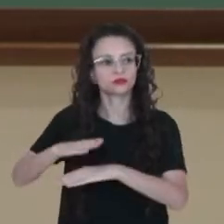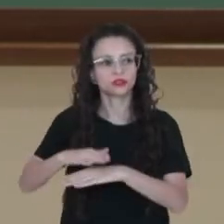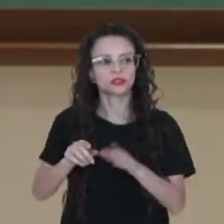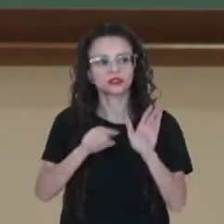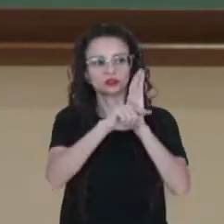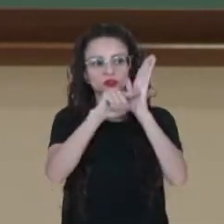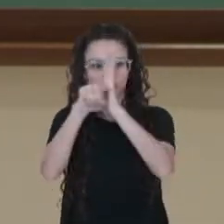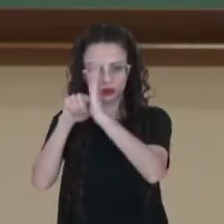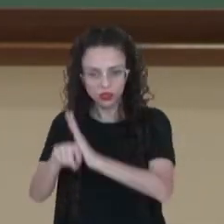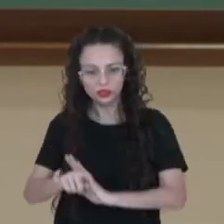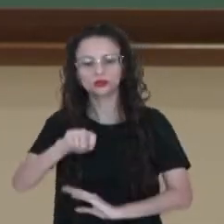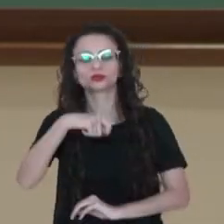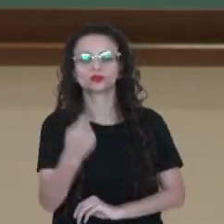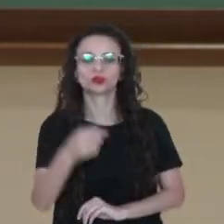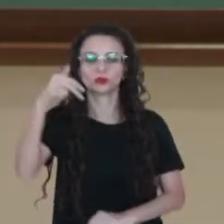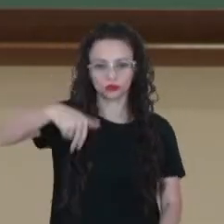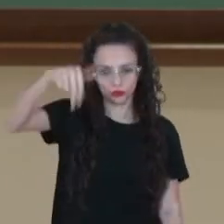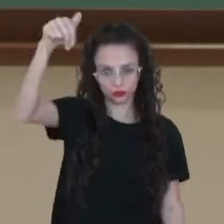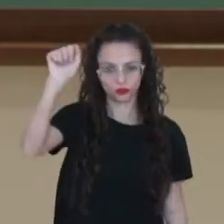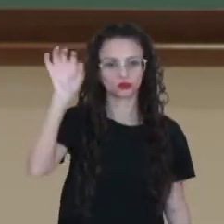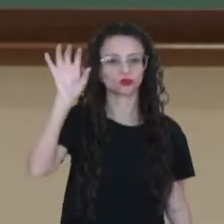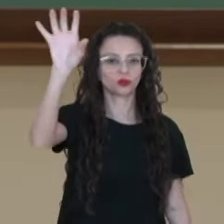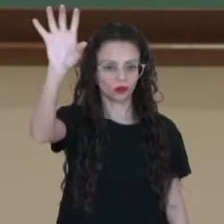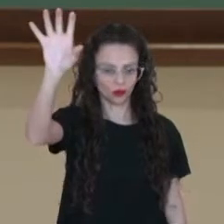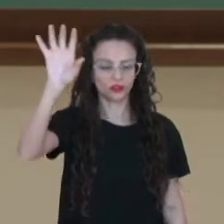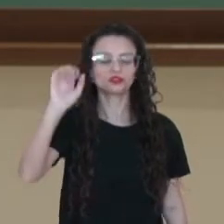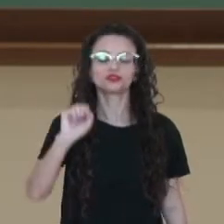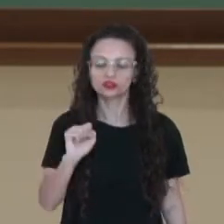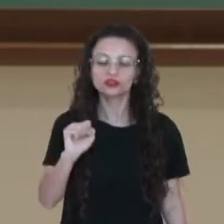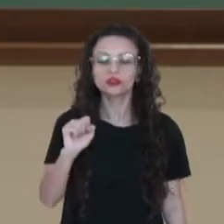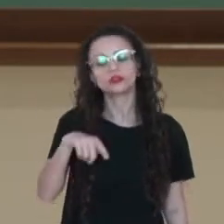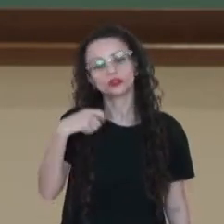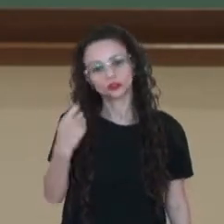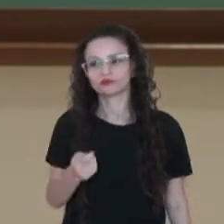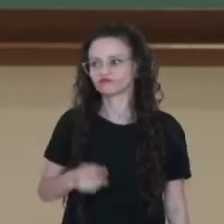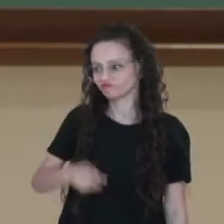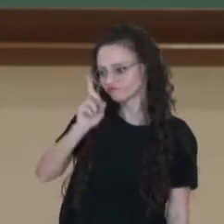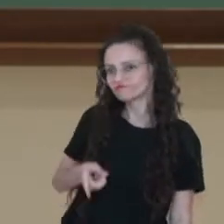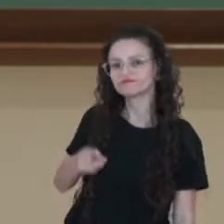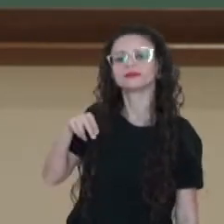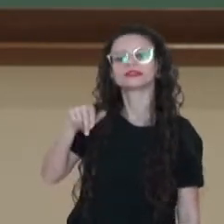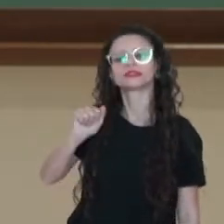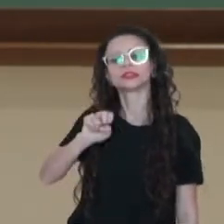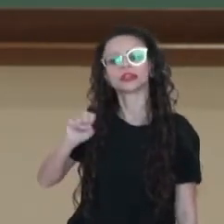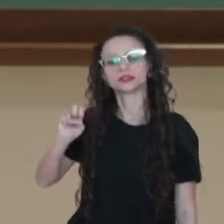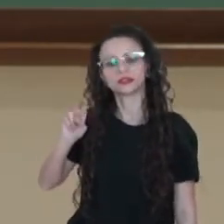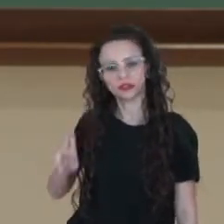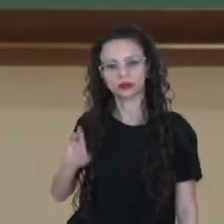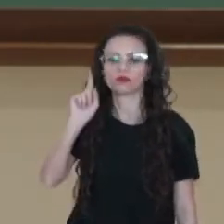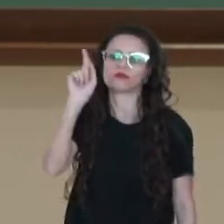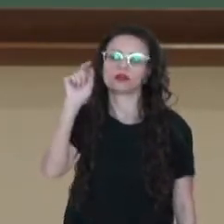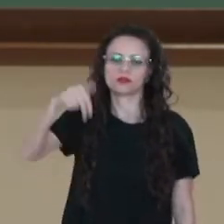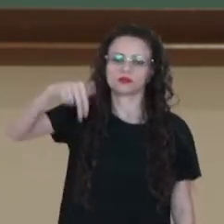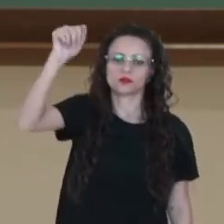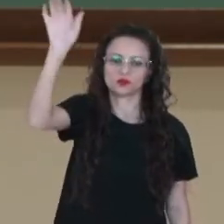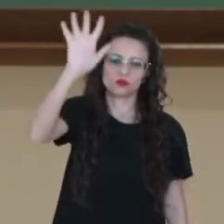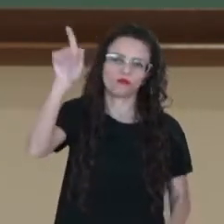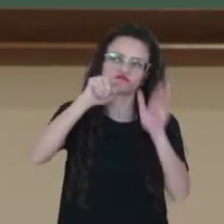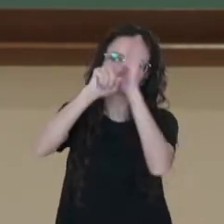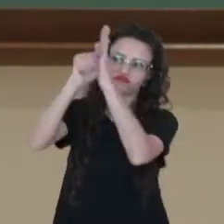holandeses fizeram no Nordeste brasileiro, ou seja, a mando, né, de Maurício de Nassau no Nordeste brasileiro, tá?